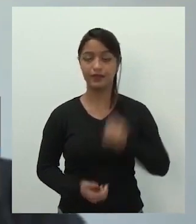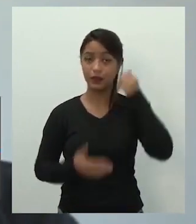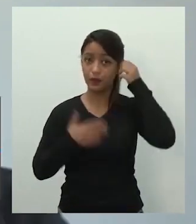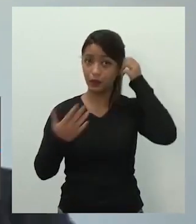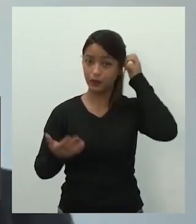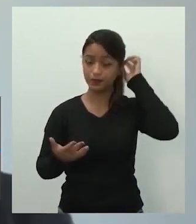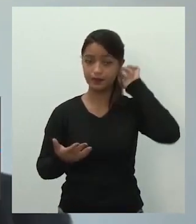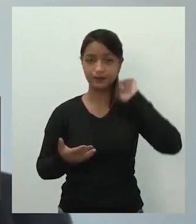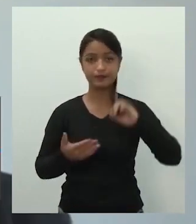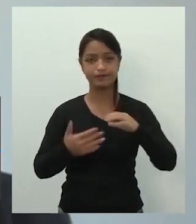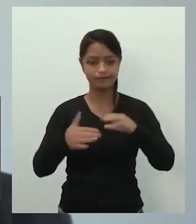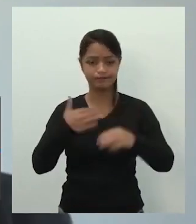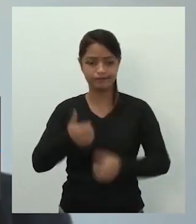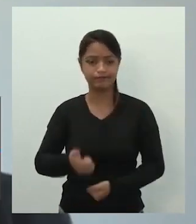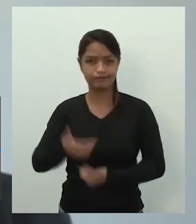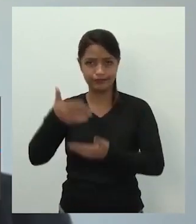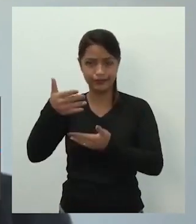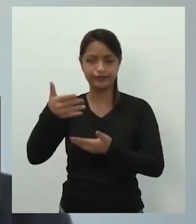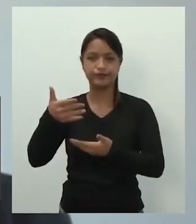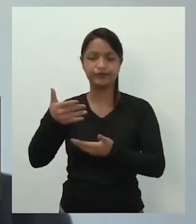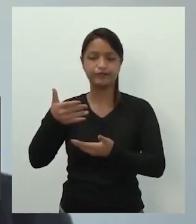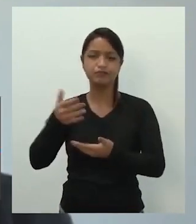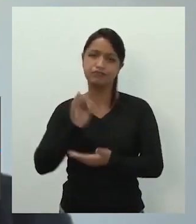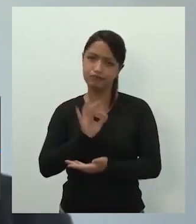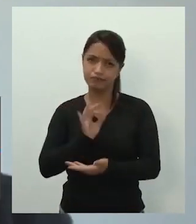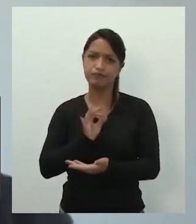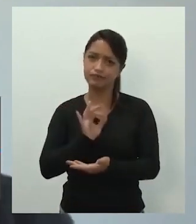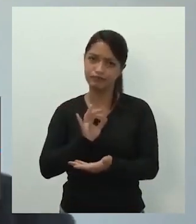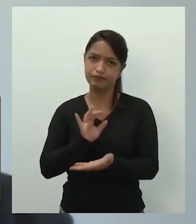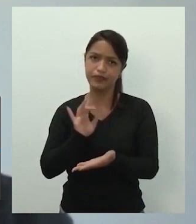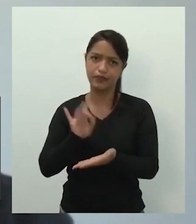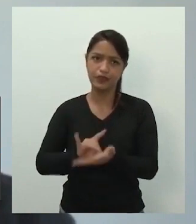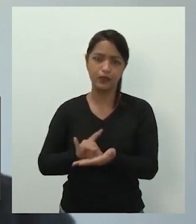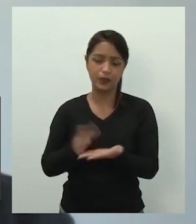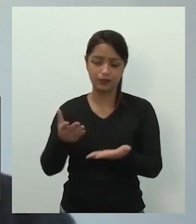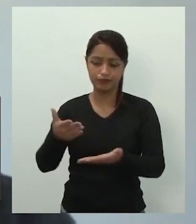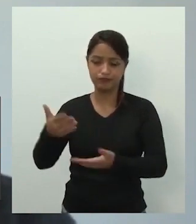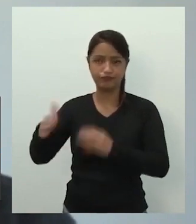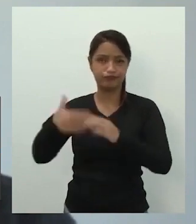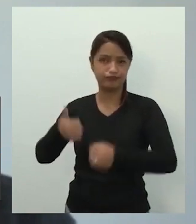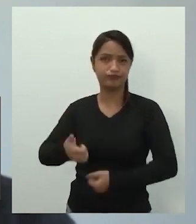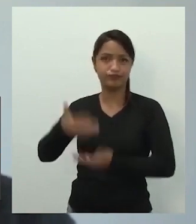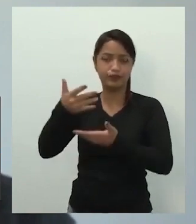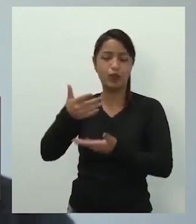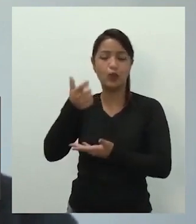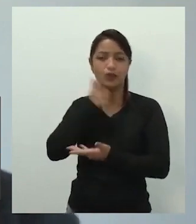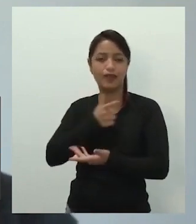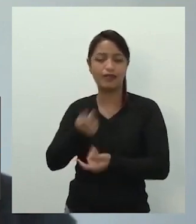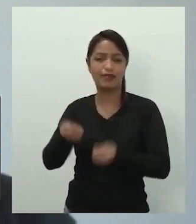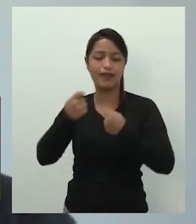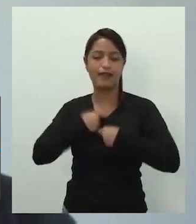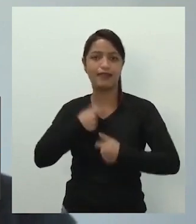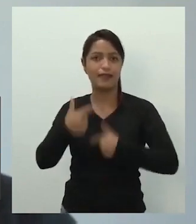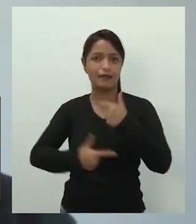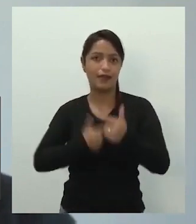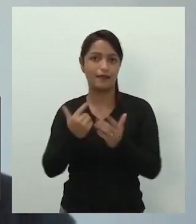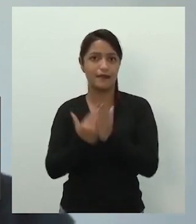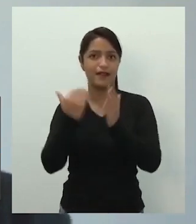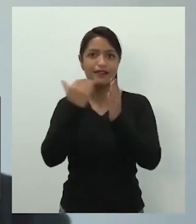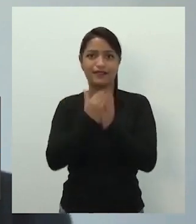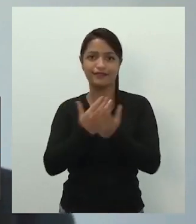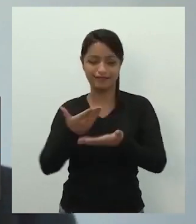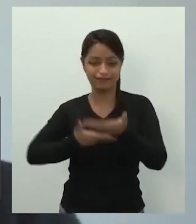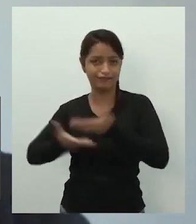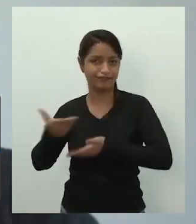Bom, a interação é, de fato, né, o que a gente tem vivido e o que enriquece nosso trabalho coletivo.